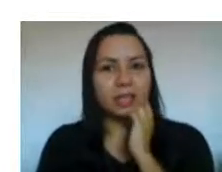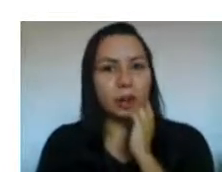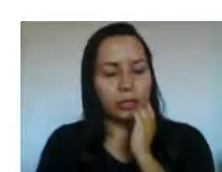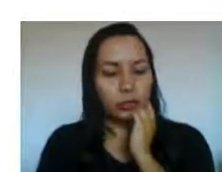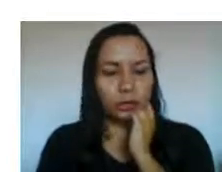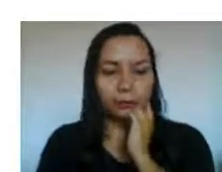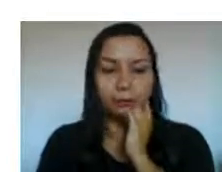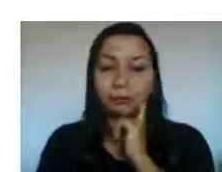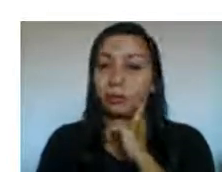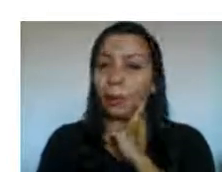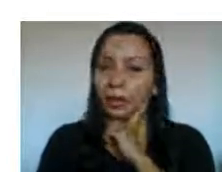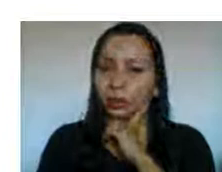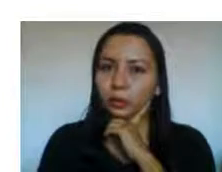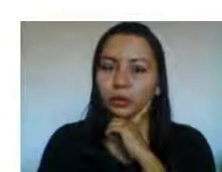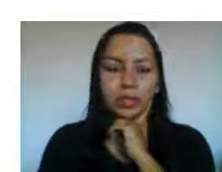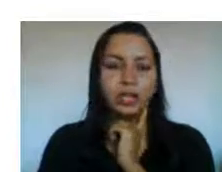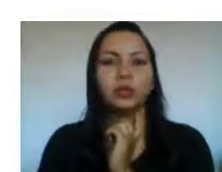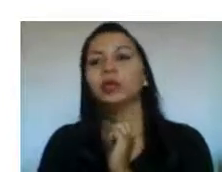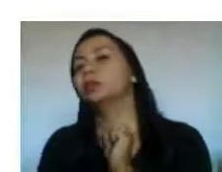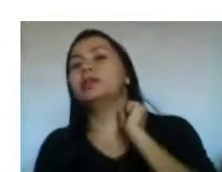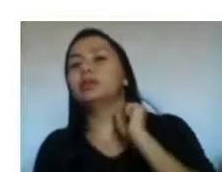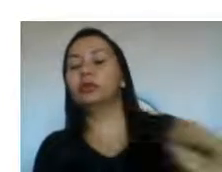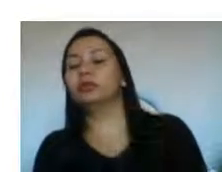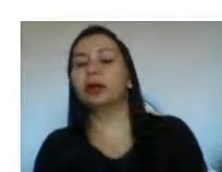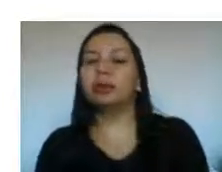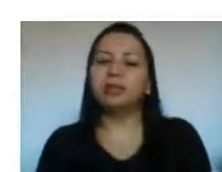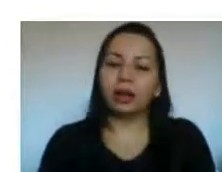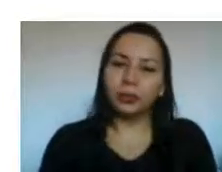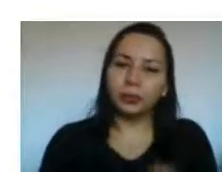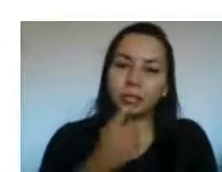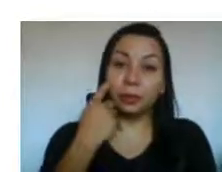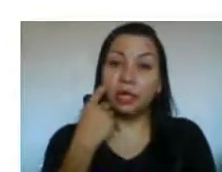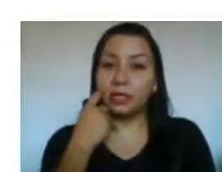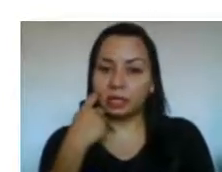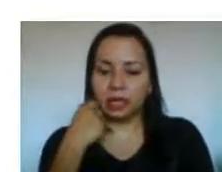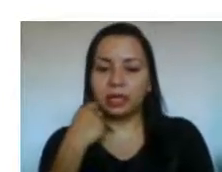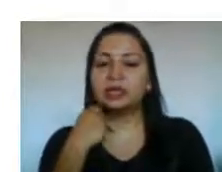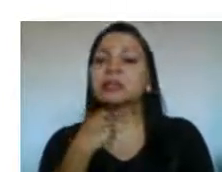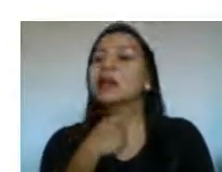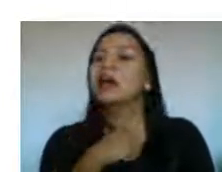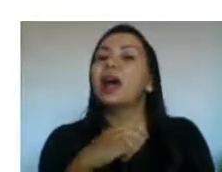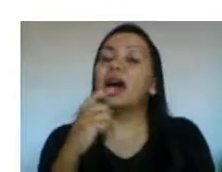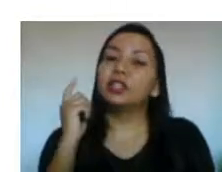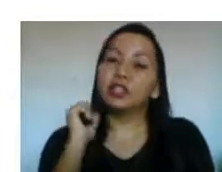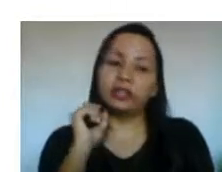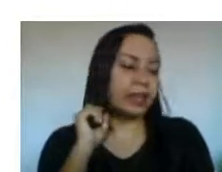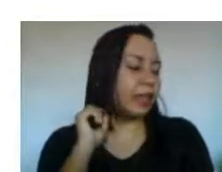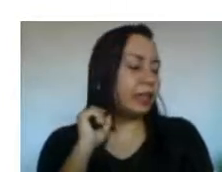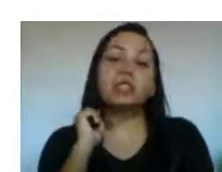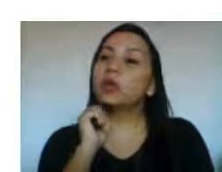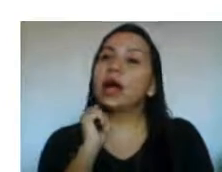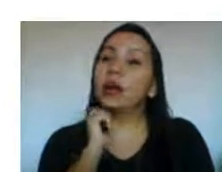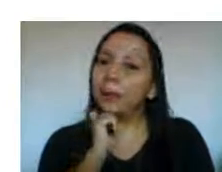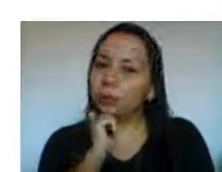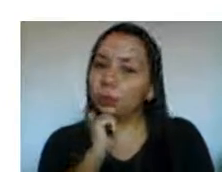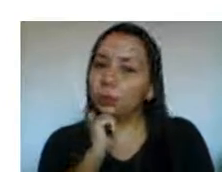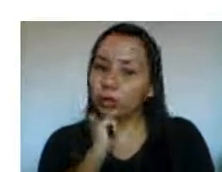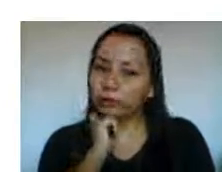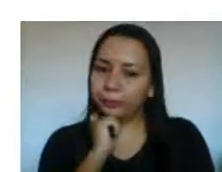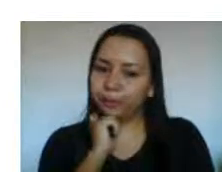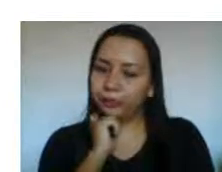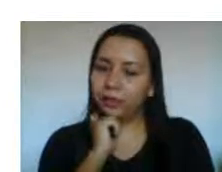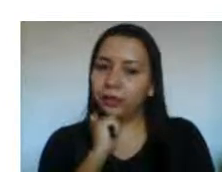Na nossa aula de hoje, para a turma do sétimo ano do ensino fundamental, disciplina de Ciências, a gente vai dar início ao